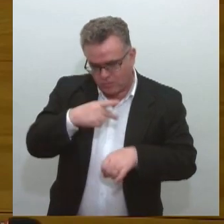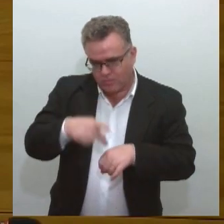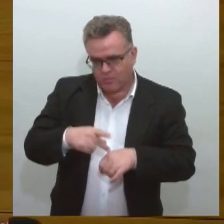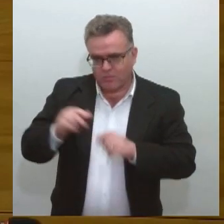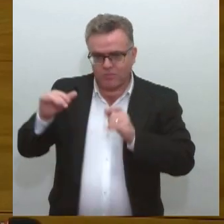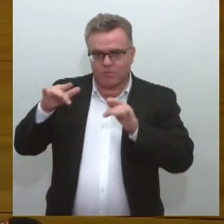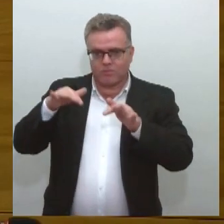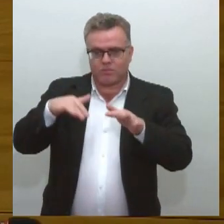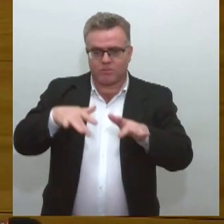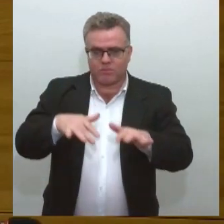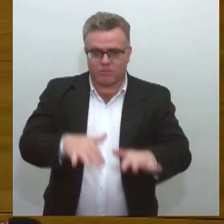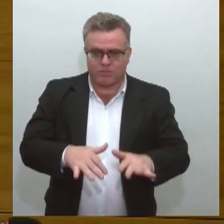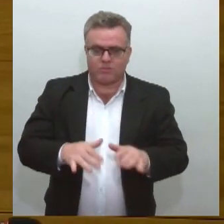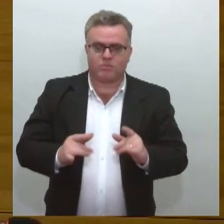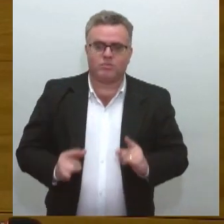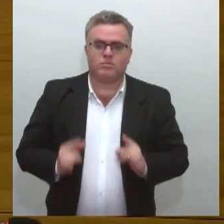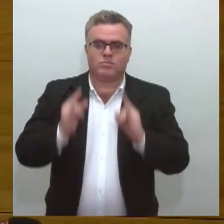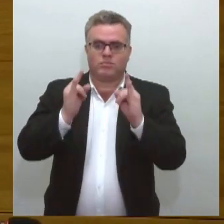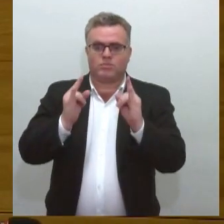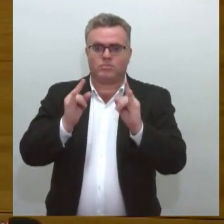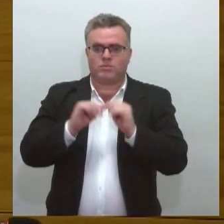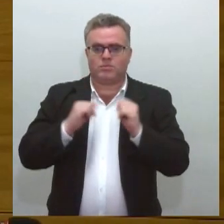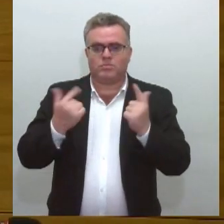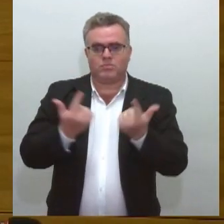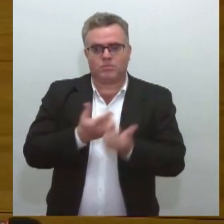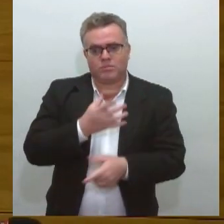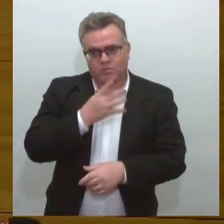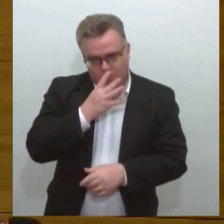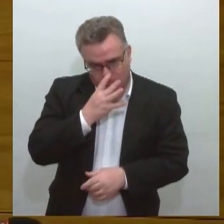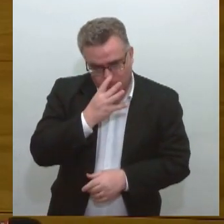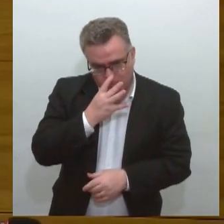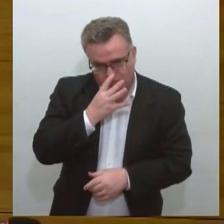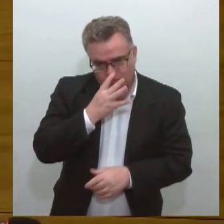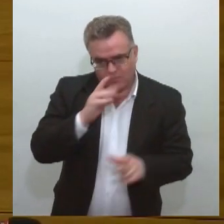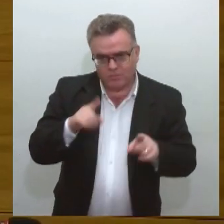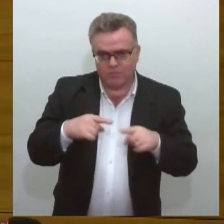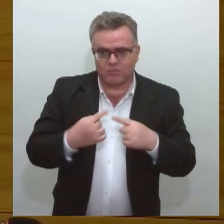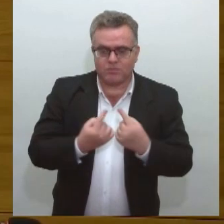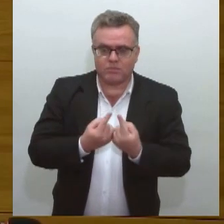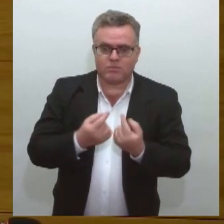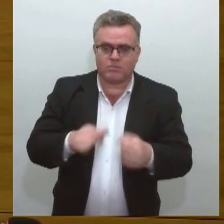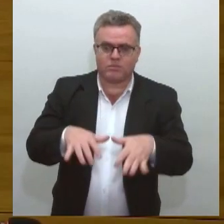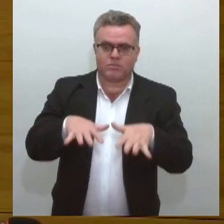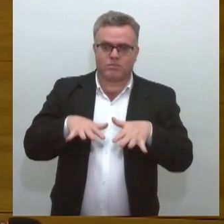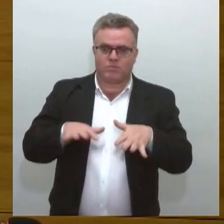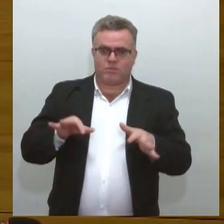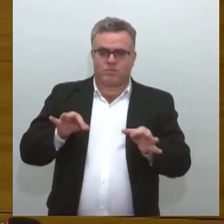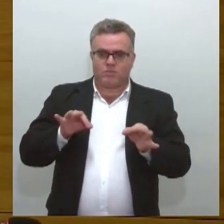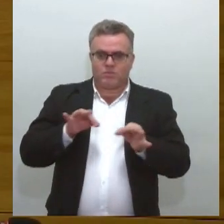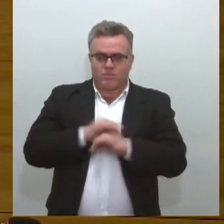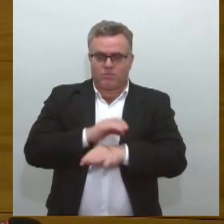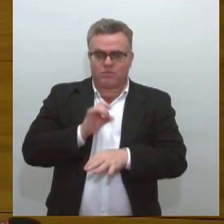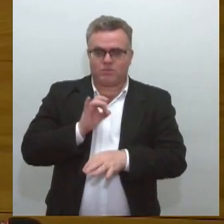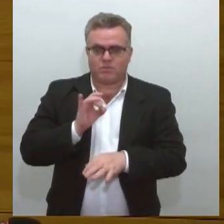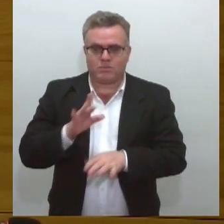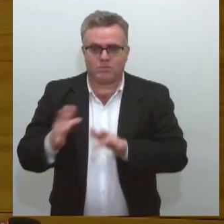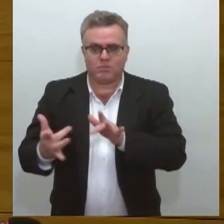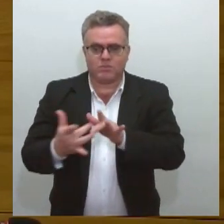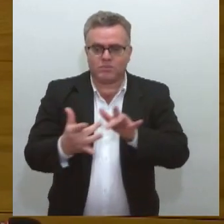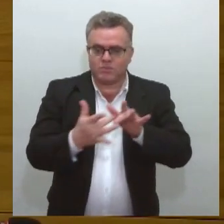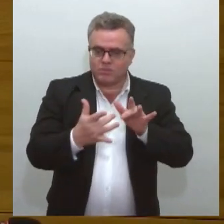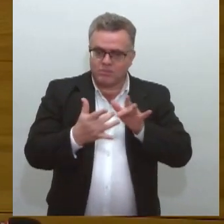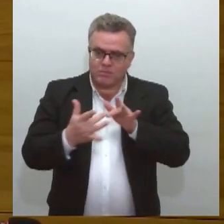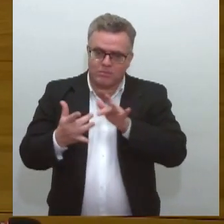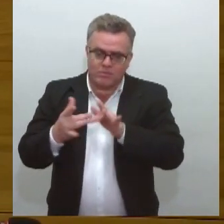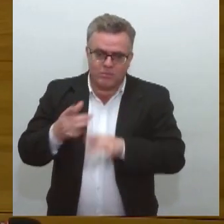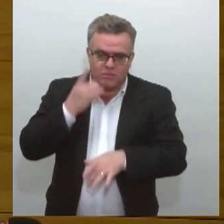têm a oportunidade de assistir uma sessão aqui no plenário. Logo após esse contato com os deputados, eles seguem para a